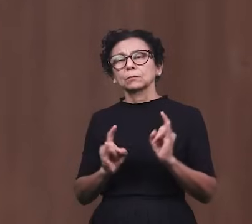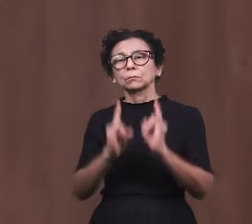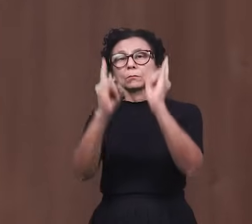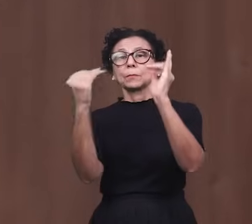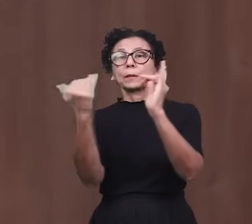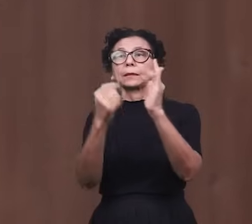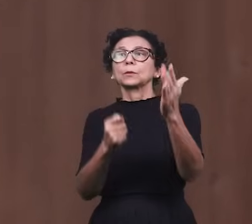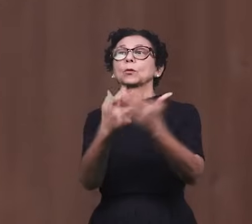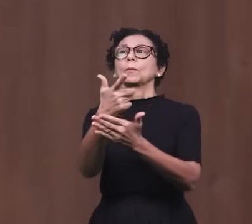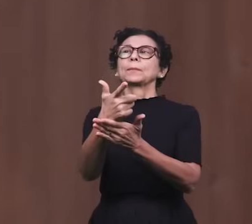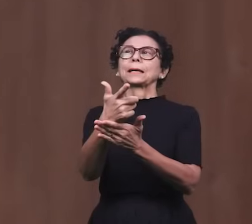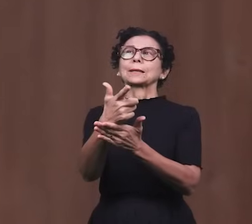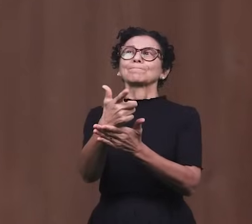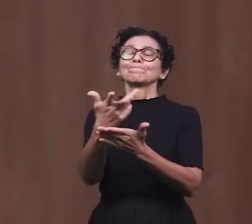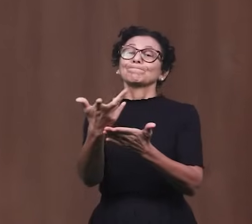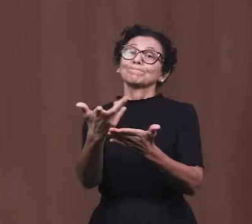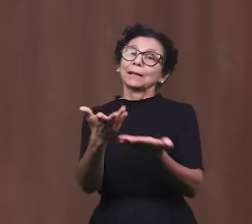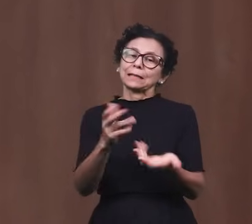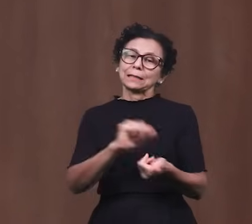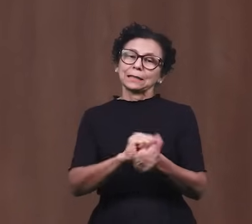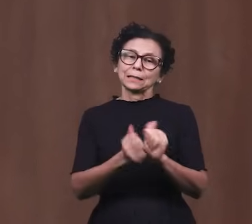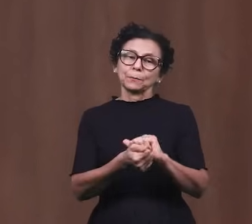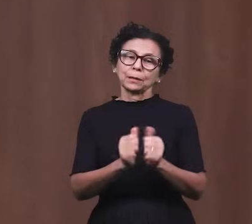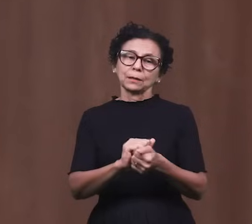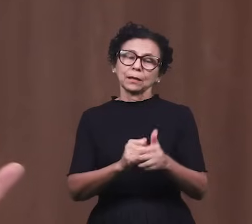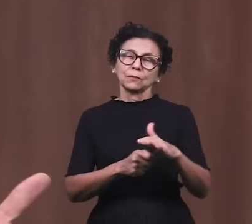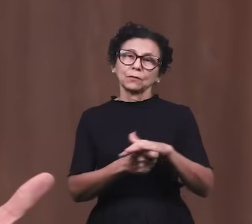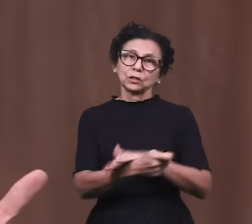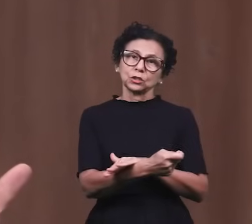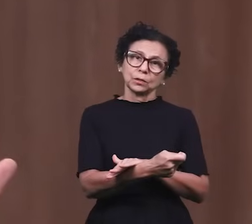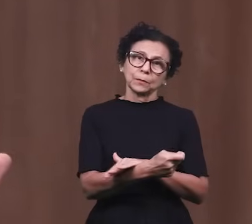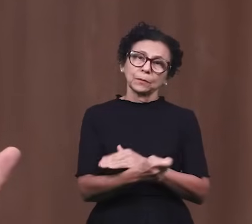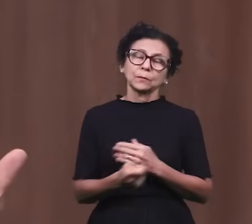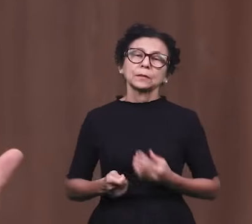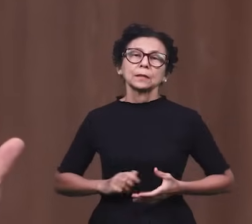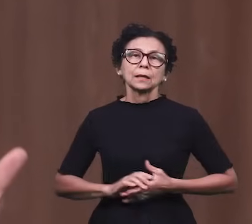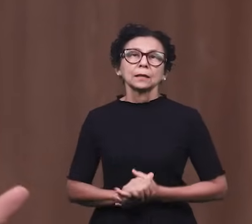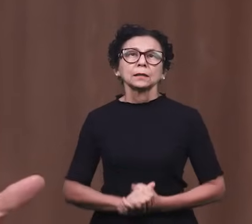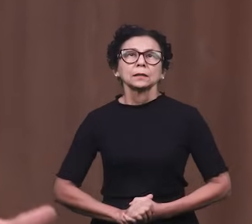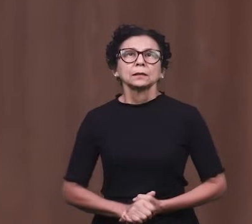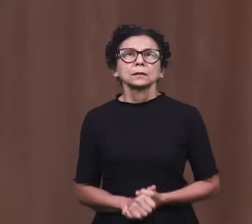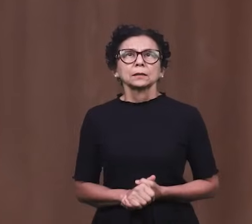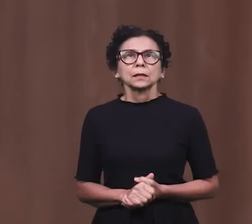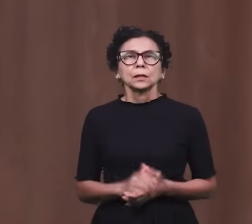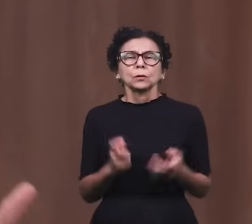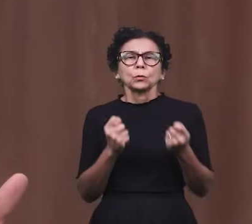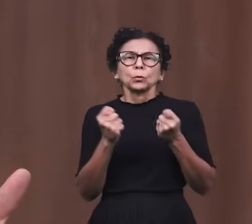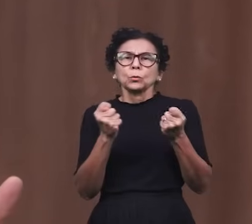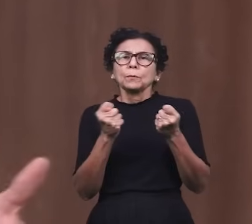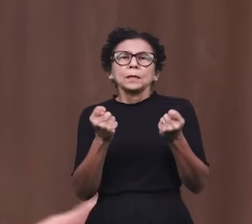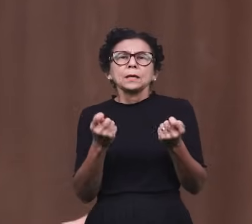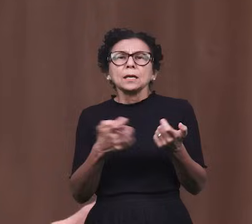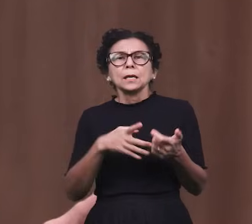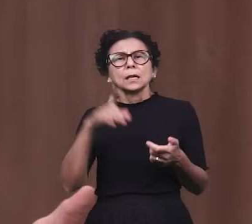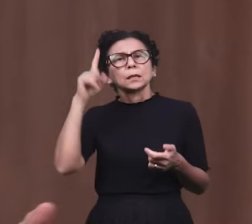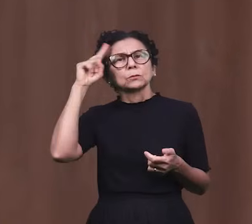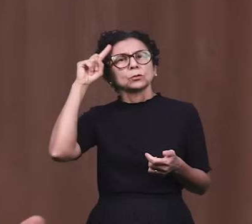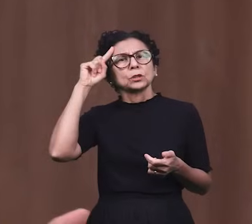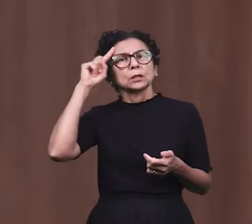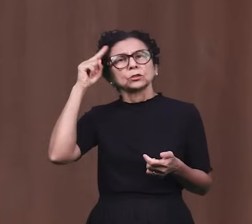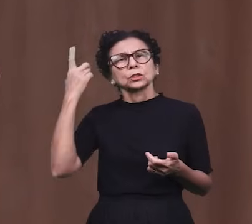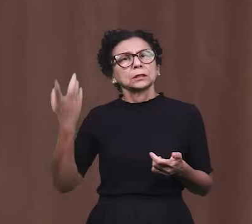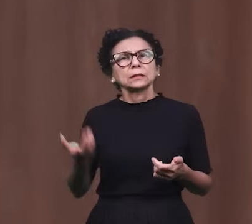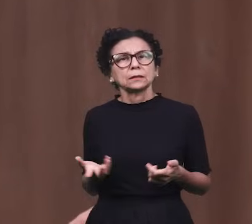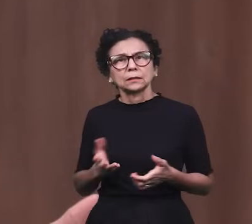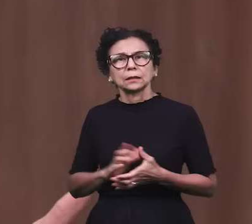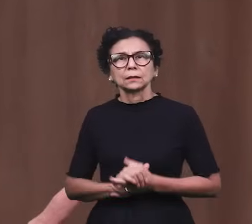de ajustar esses investimentos. Mas, sem dúvida, nós temos vários outros investimentos no que a gente chama de economia real. Economia real é o dia a dia, então o